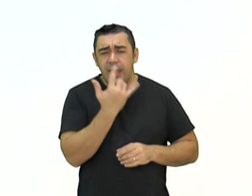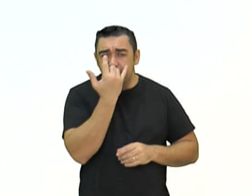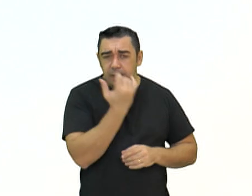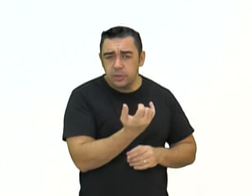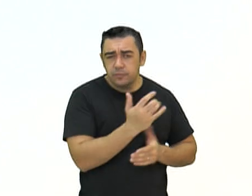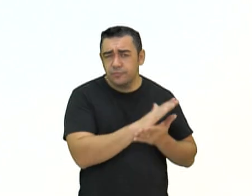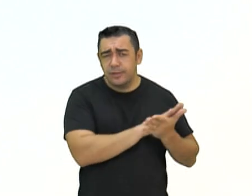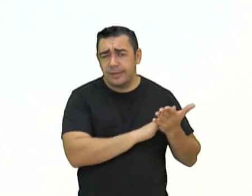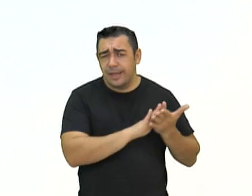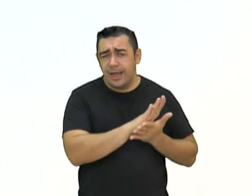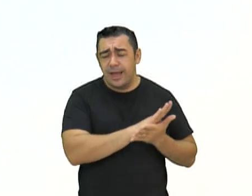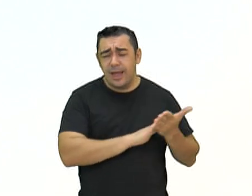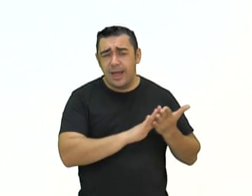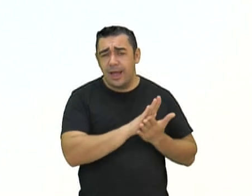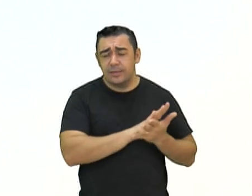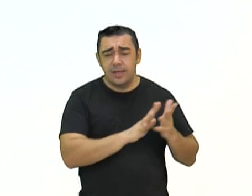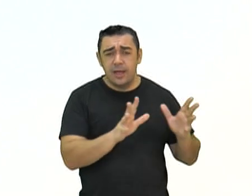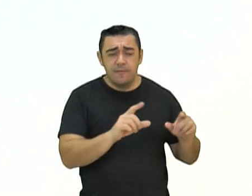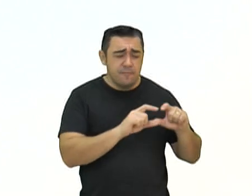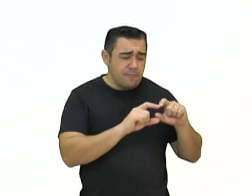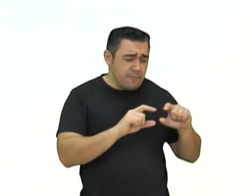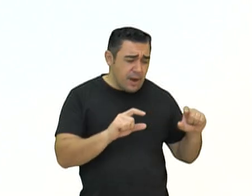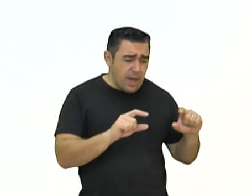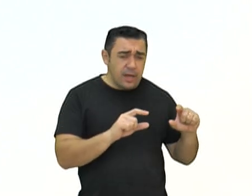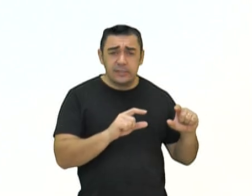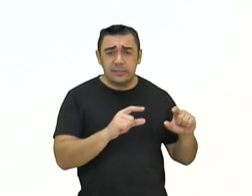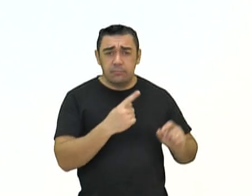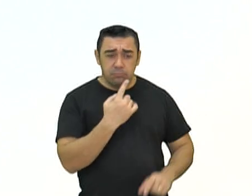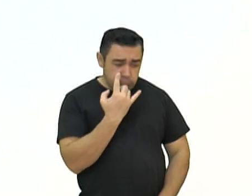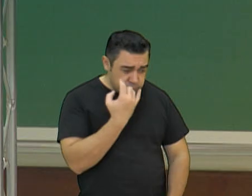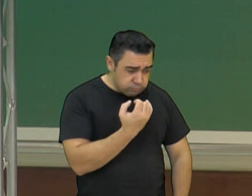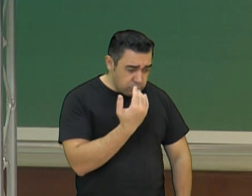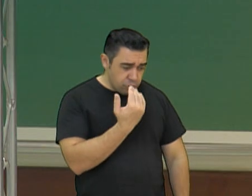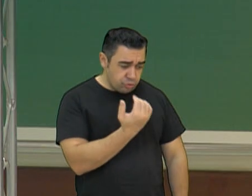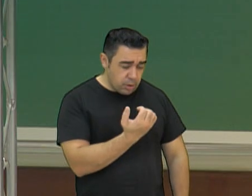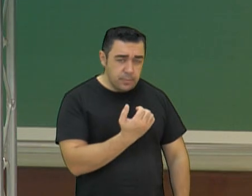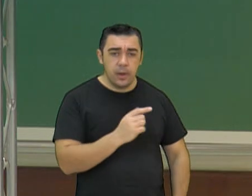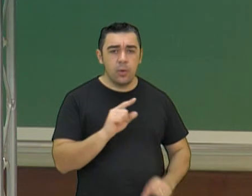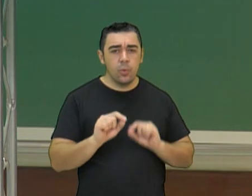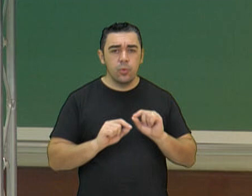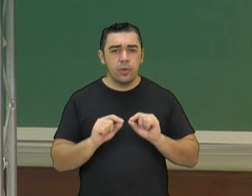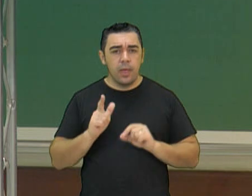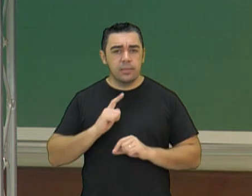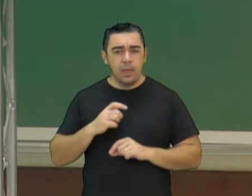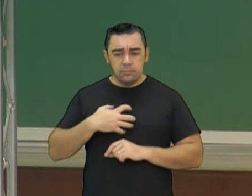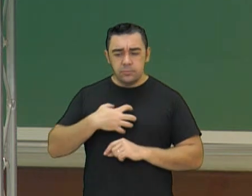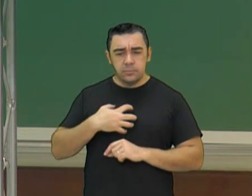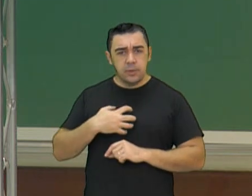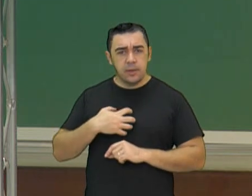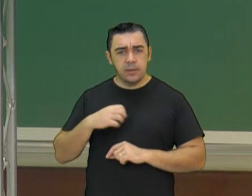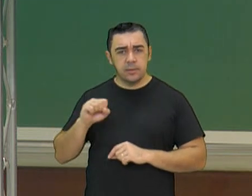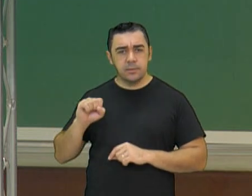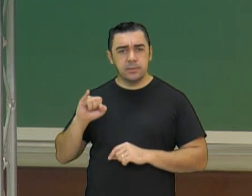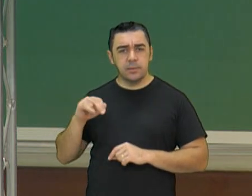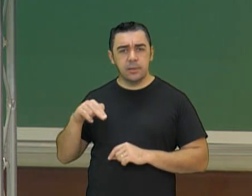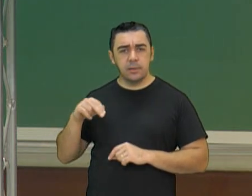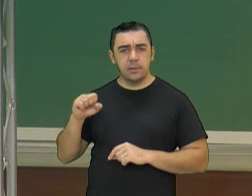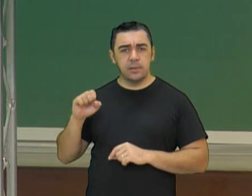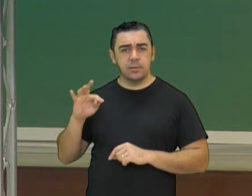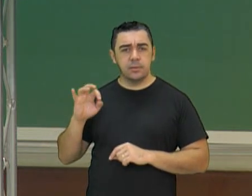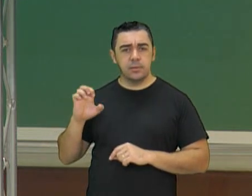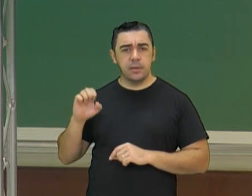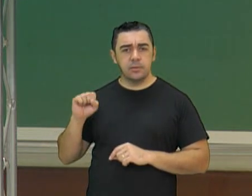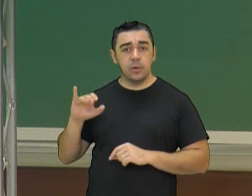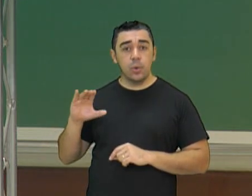existem frases ali que são frases de efeito sinestésico, né? O que é um efeito sinestésico numa frase? É aquele efeito que